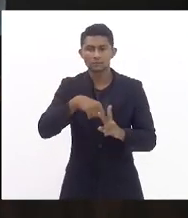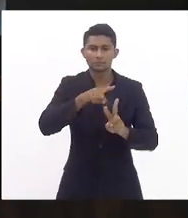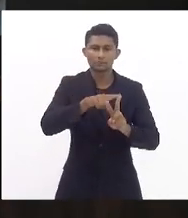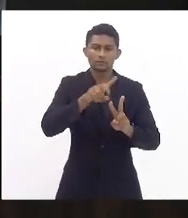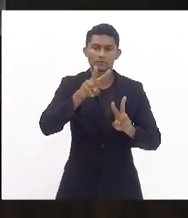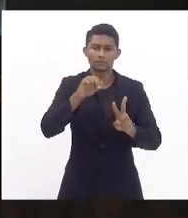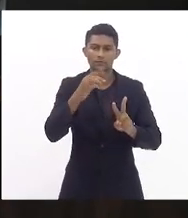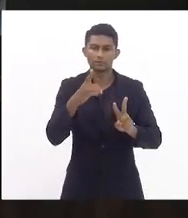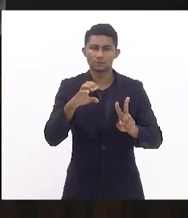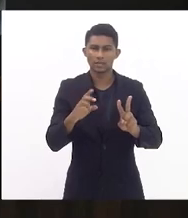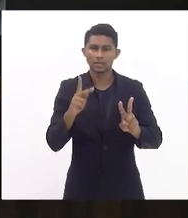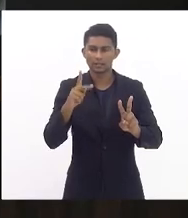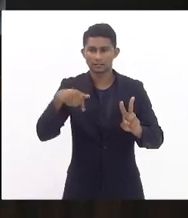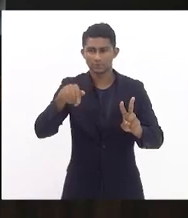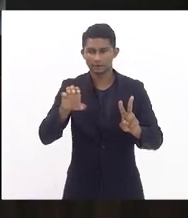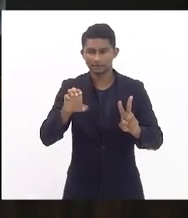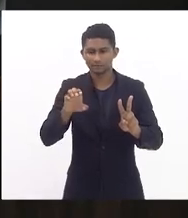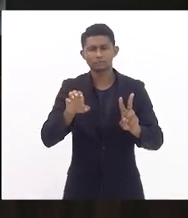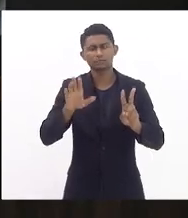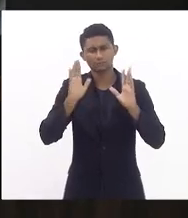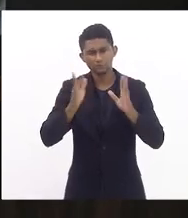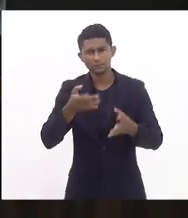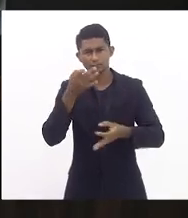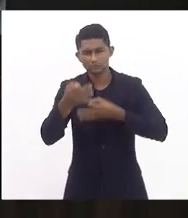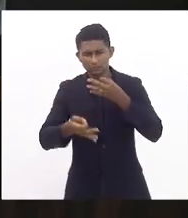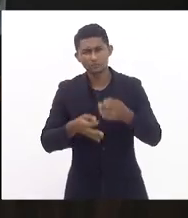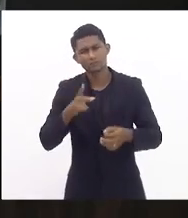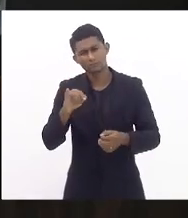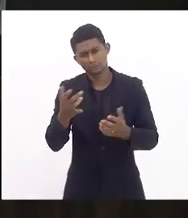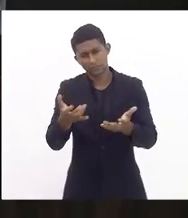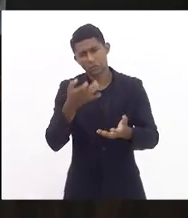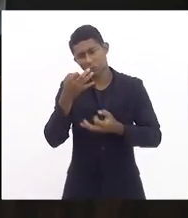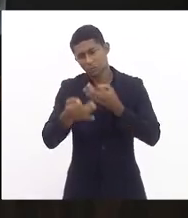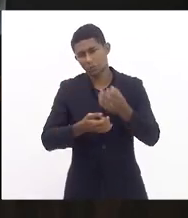Excelência emitiu o parecer, mas se quiser ali der outro parecer.